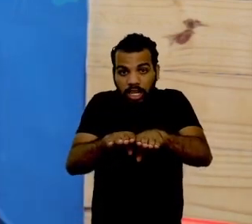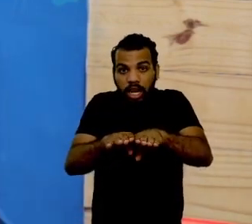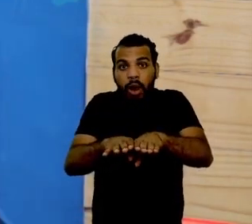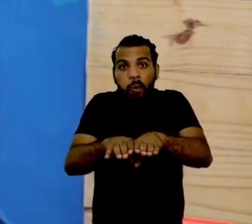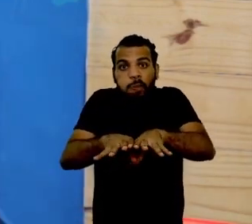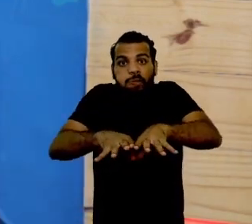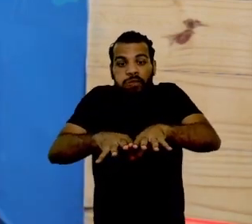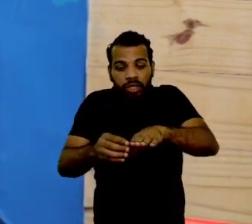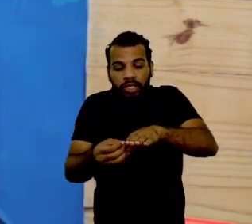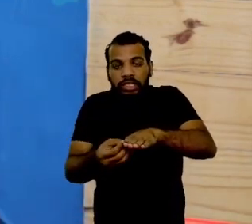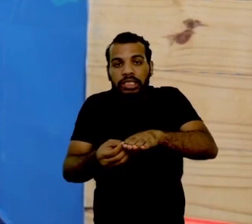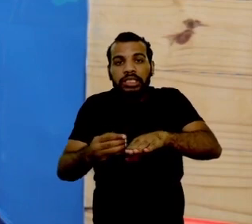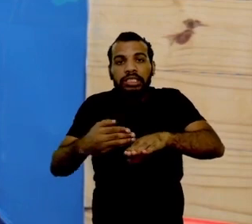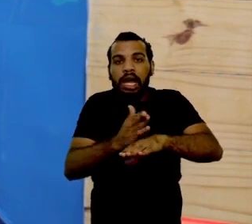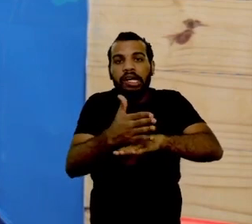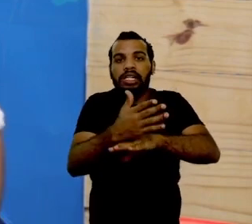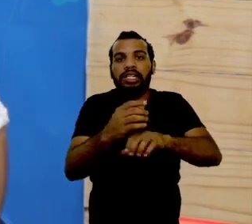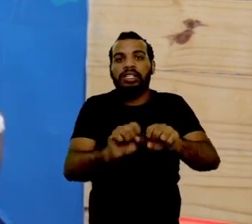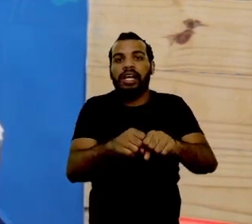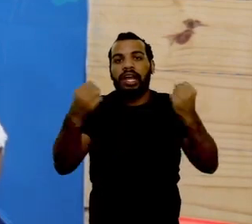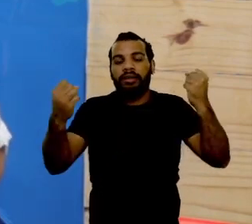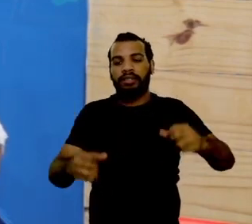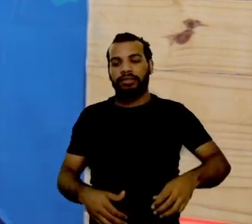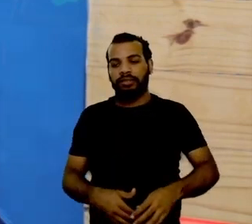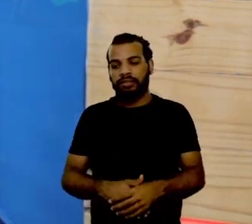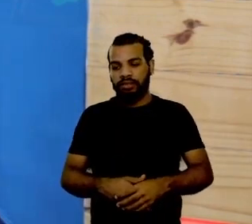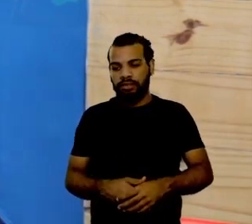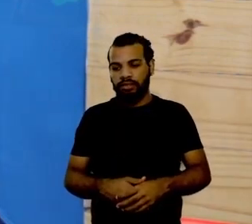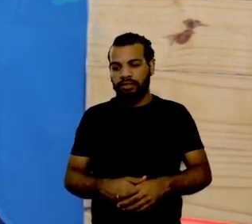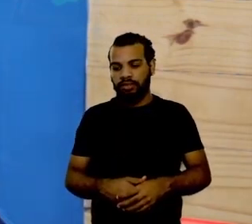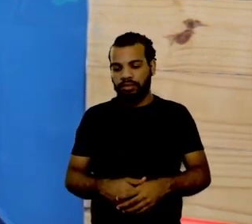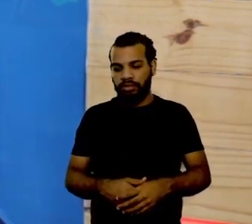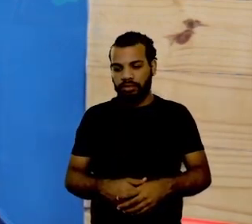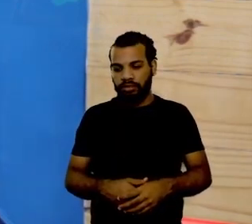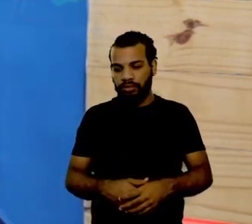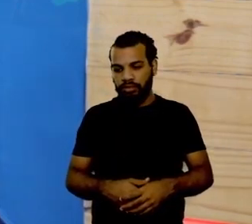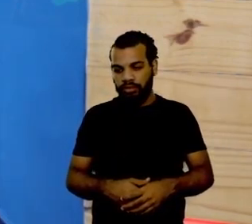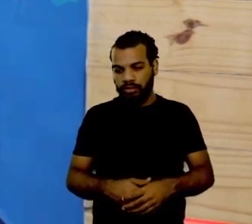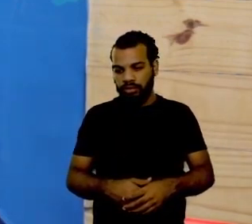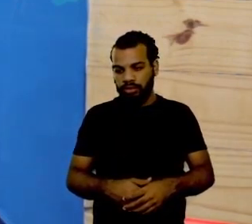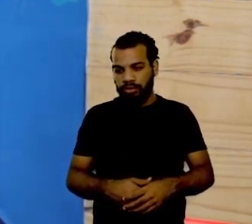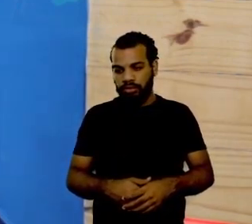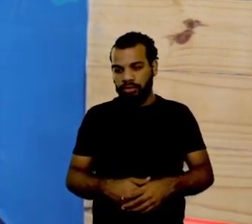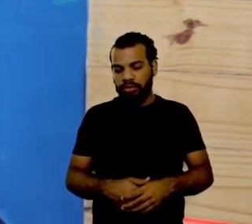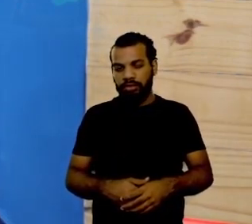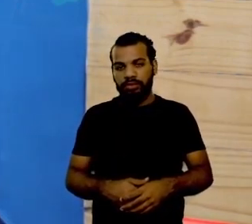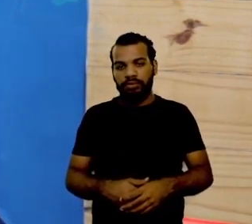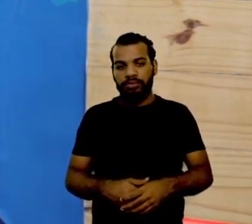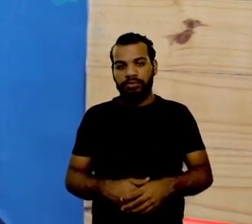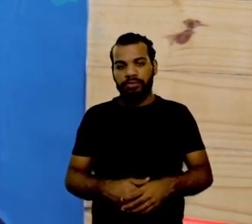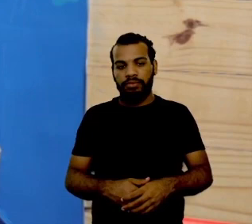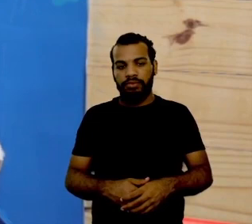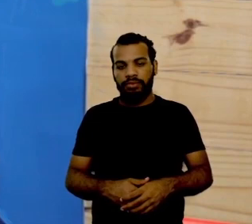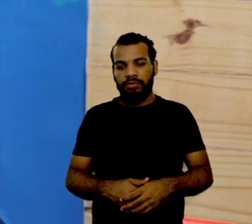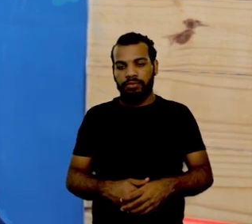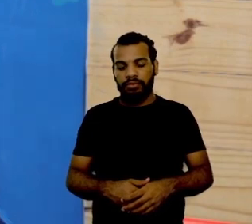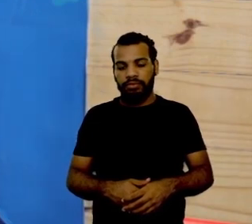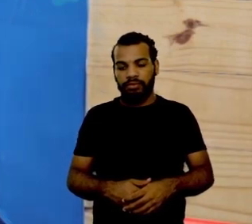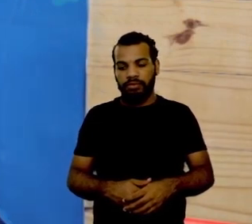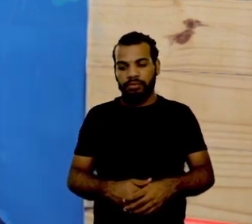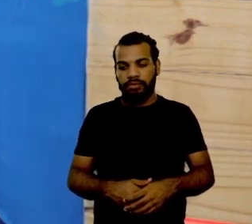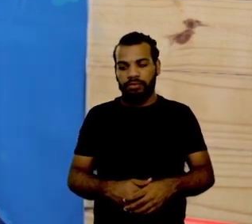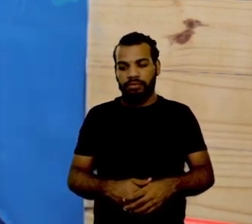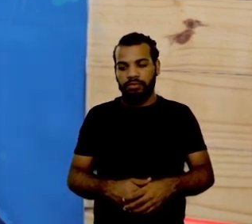quebra. Então, essa dilatação recebe o nome de dilatação superficial. Toda vez que